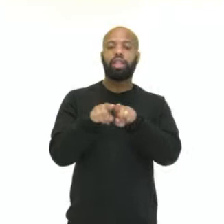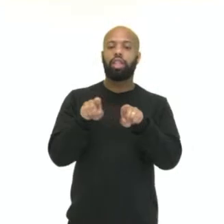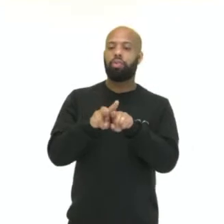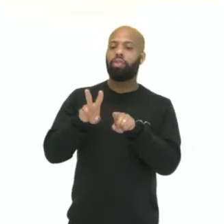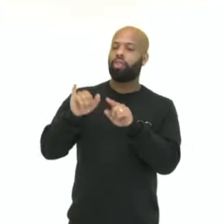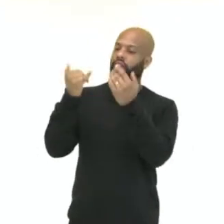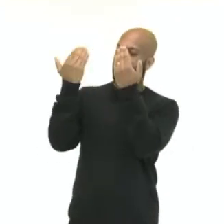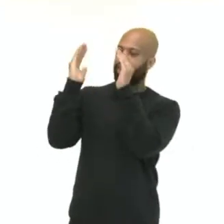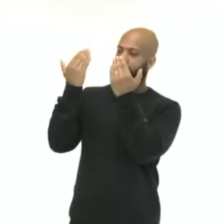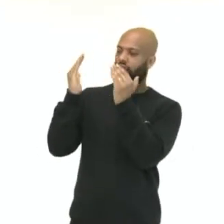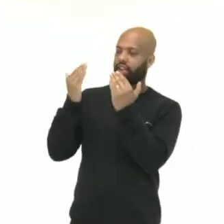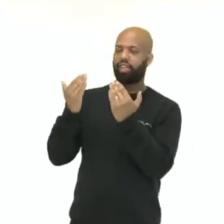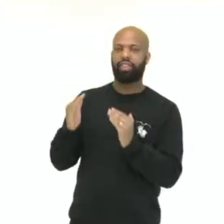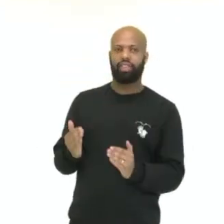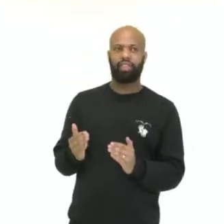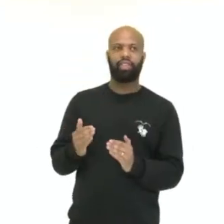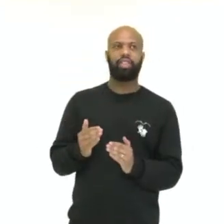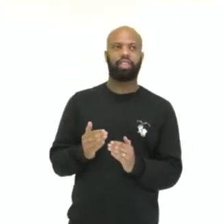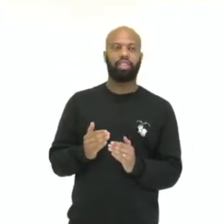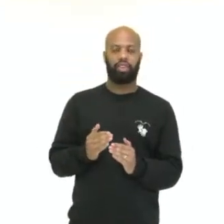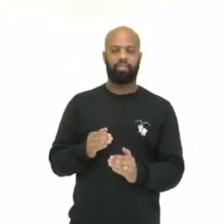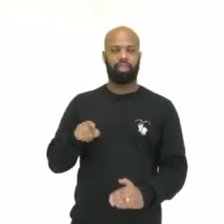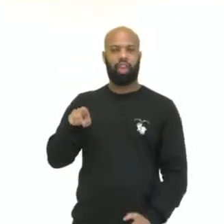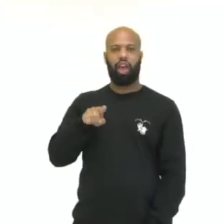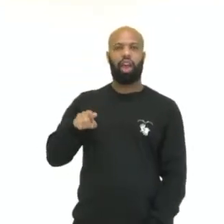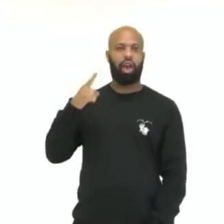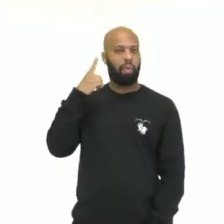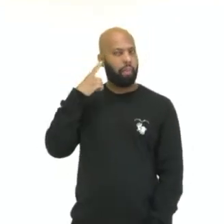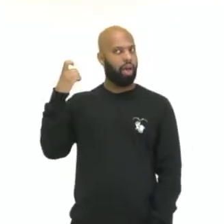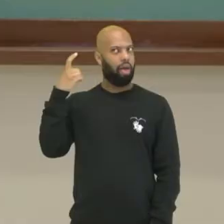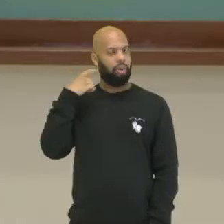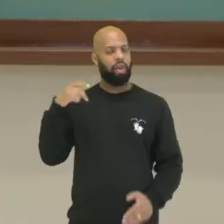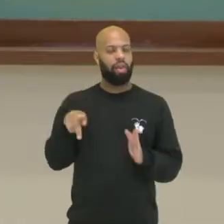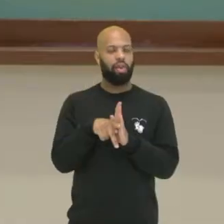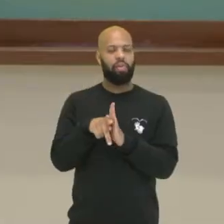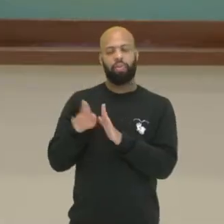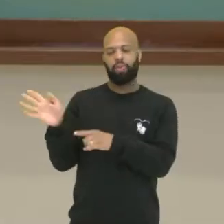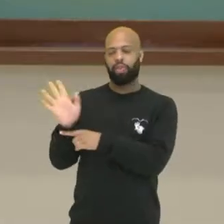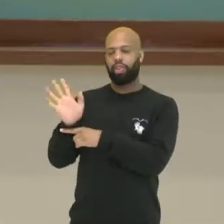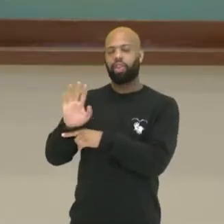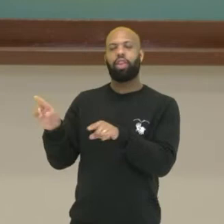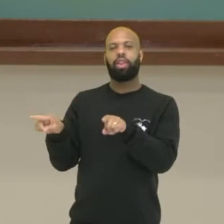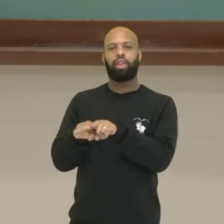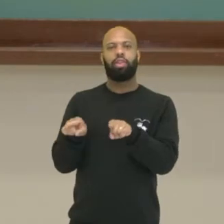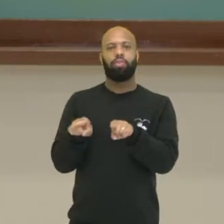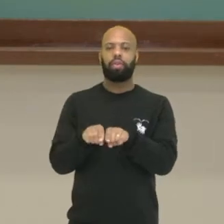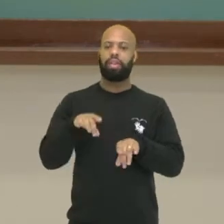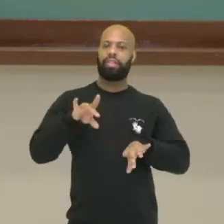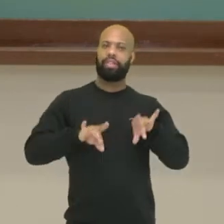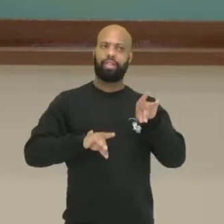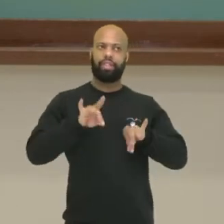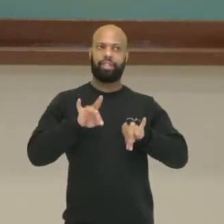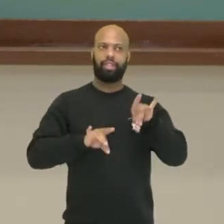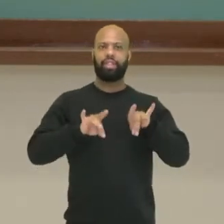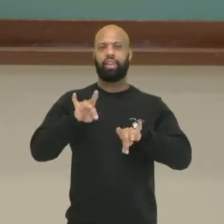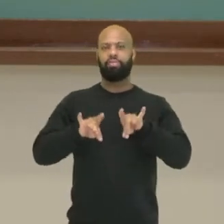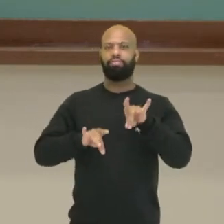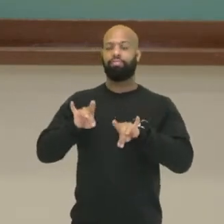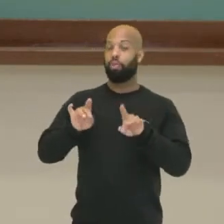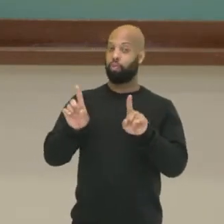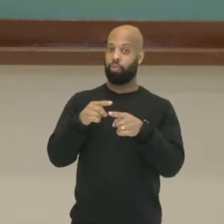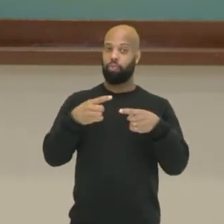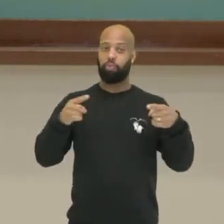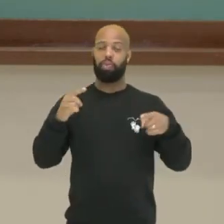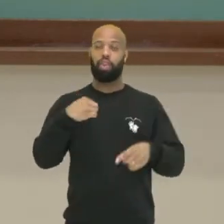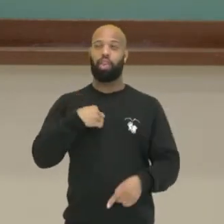a sonoplastia no teatro e no cinema. Venho de um lugar onde sempre